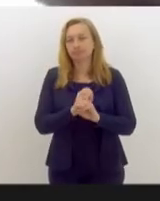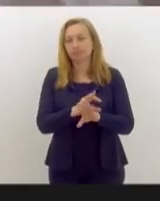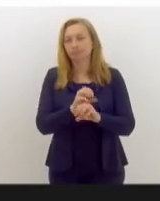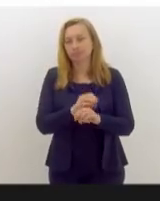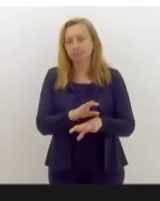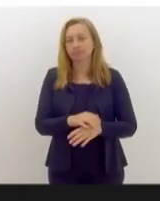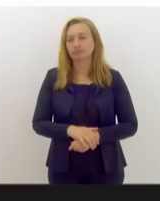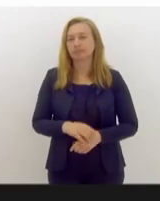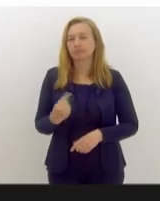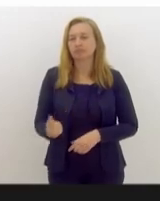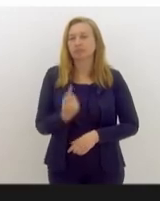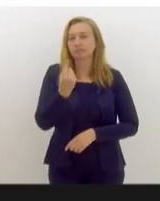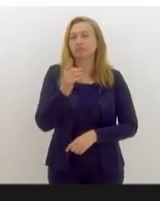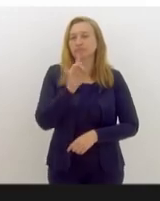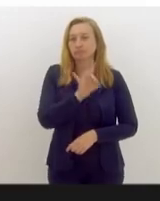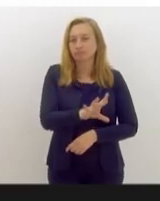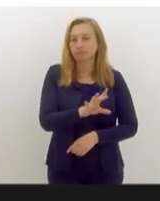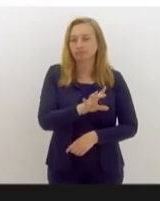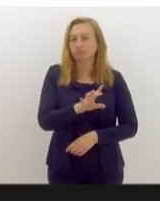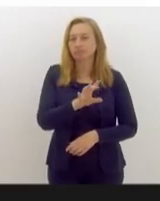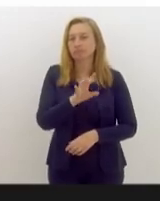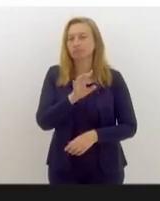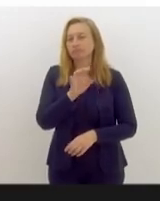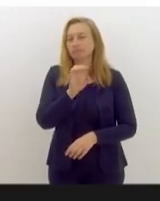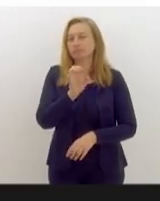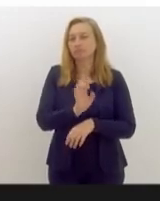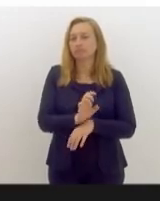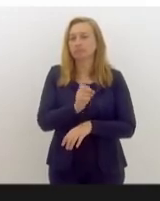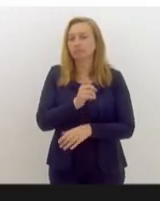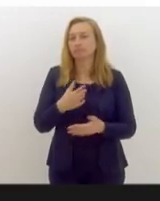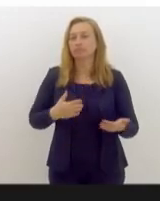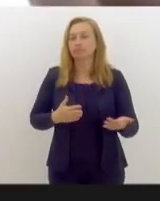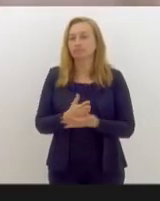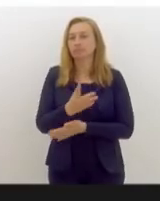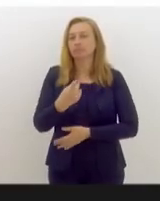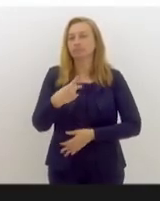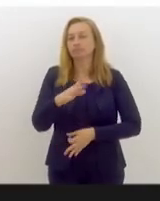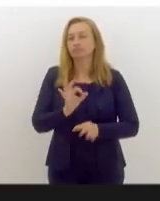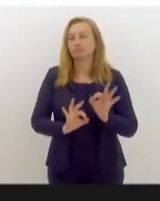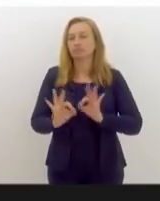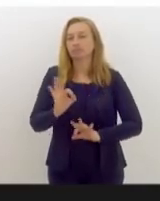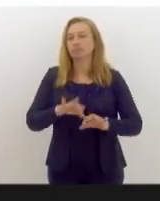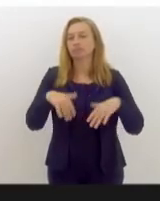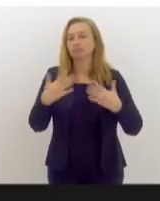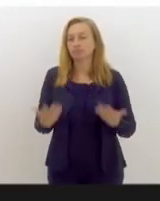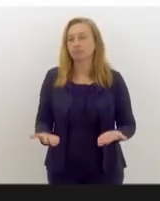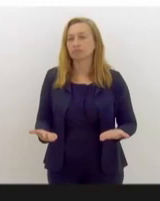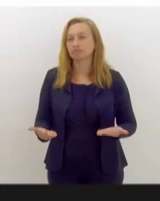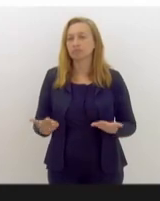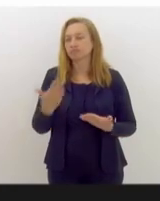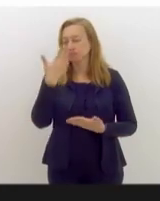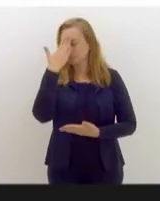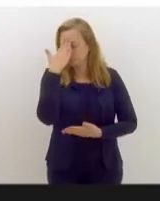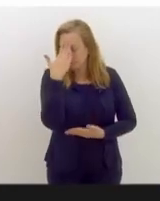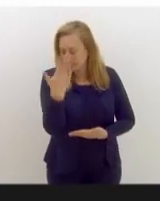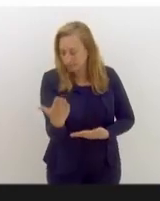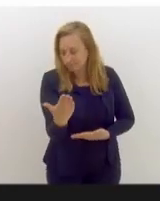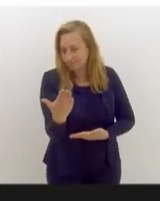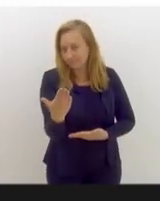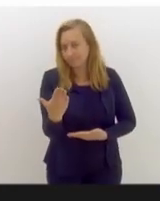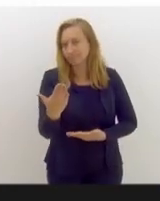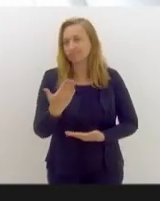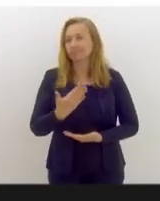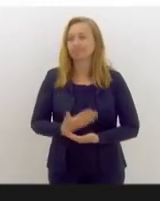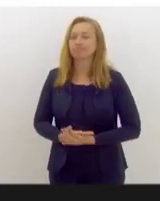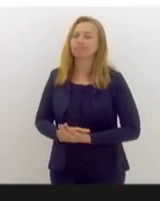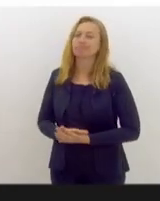quando é o único Estado que não aprova o seu plano. Então, os meus agradecimentos e